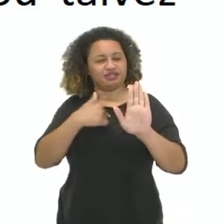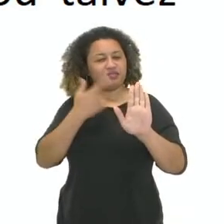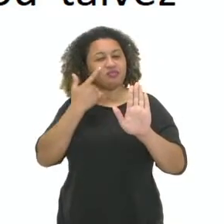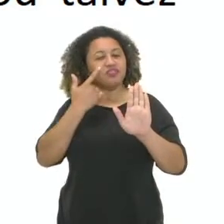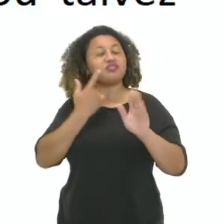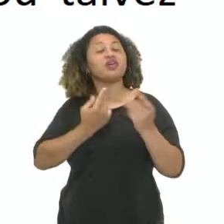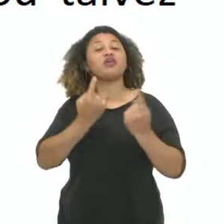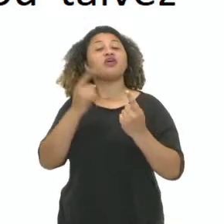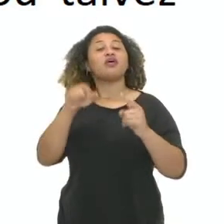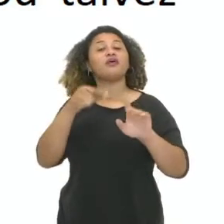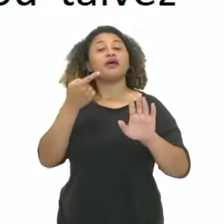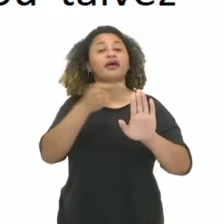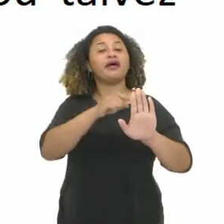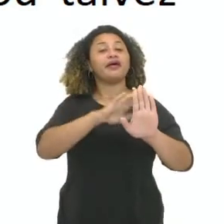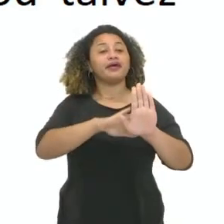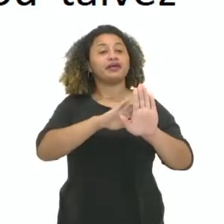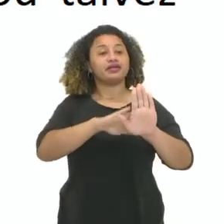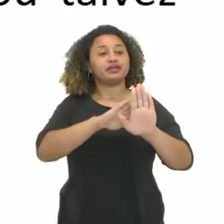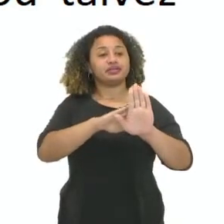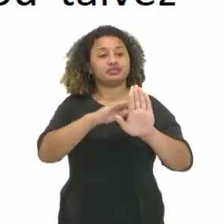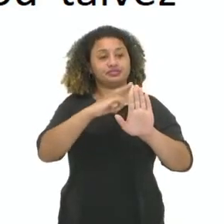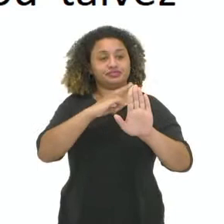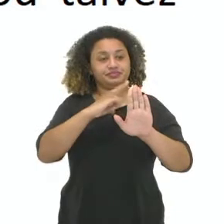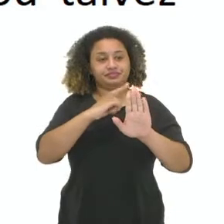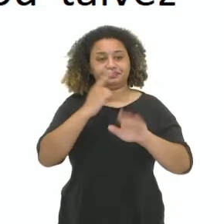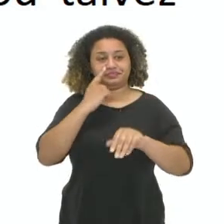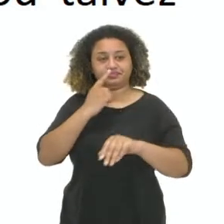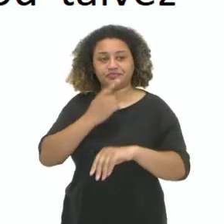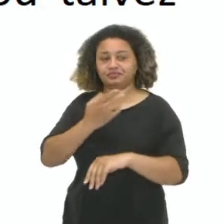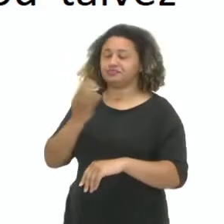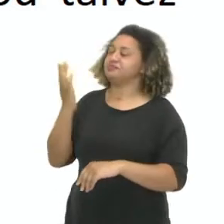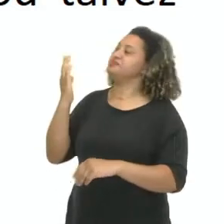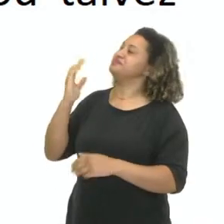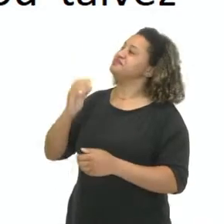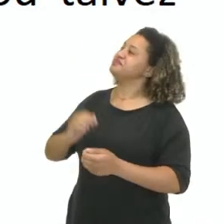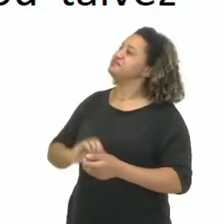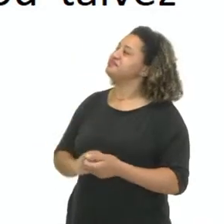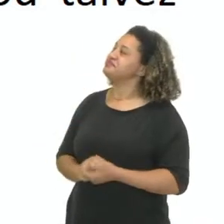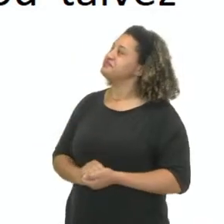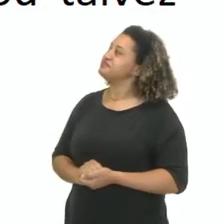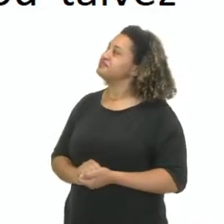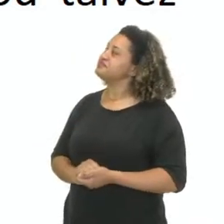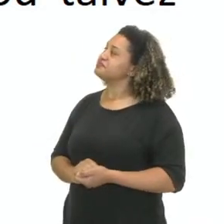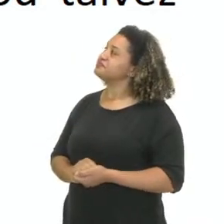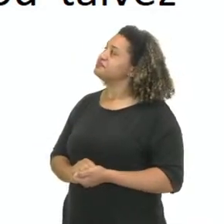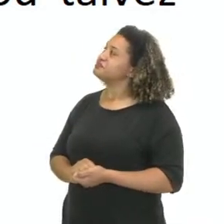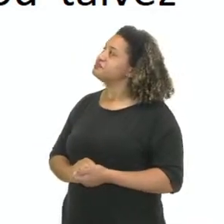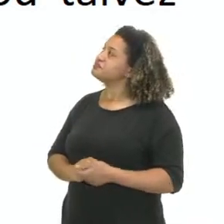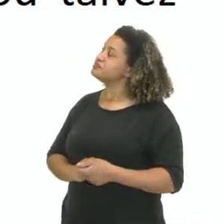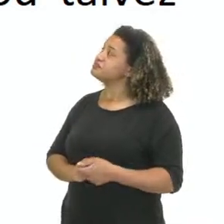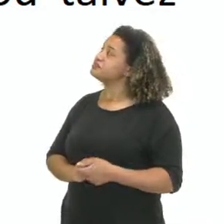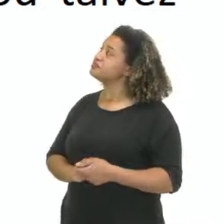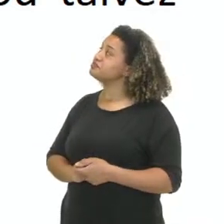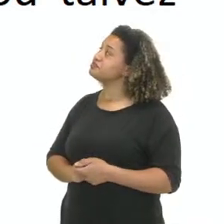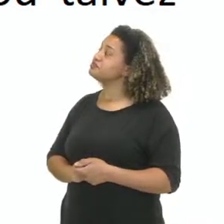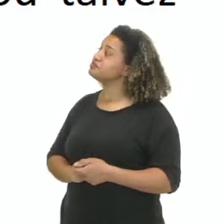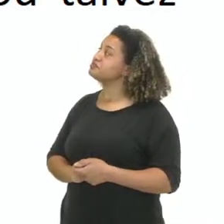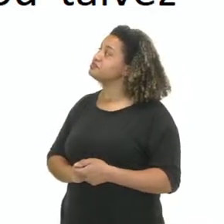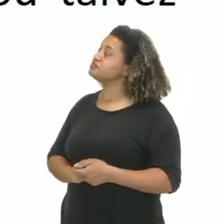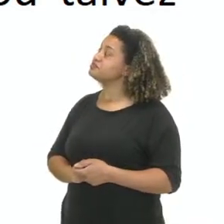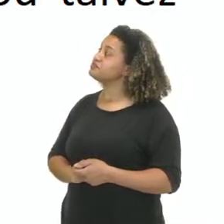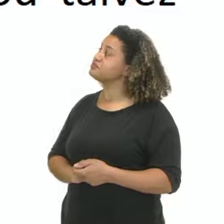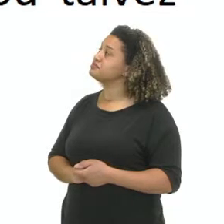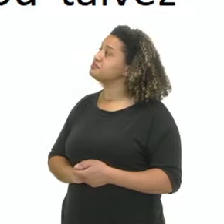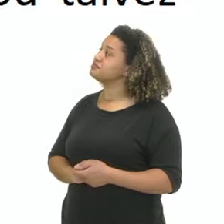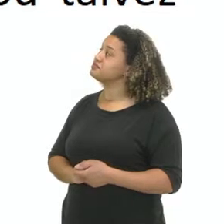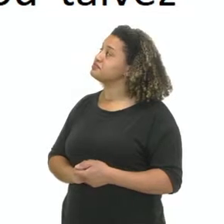de alguma forma passaram pela vida de Brás, o curioso é que ele ignore a todos e eleja quem? Os